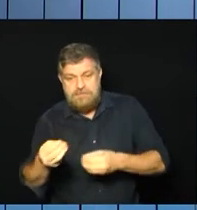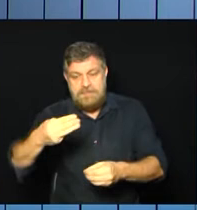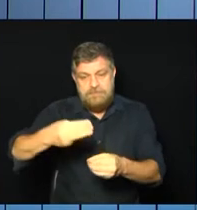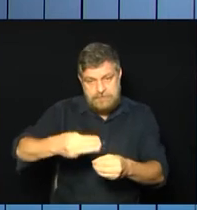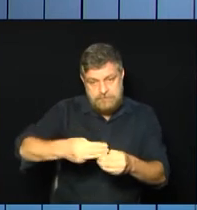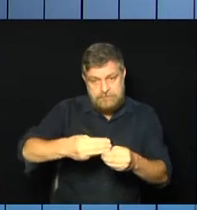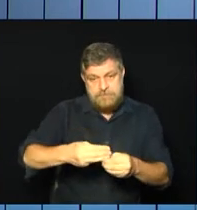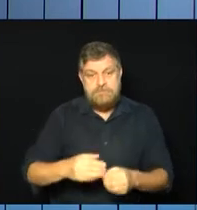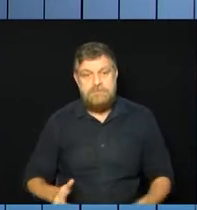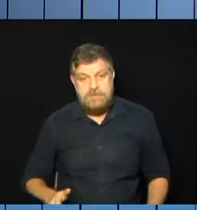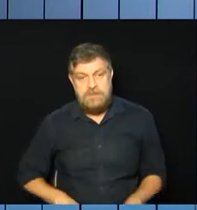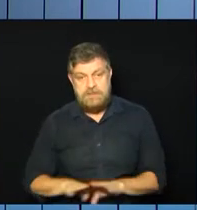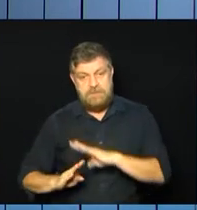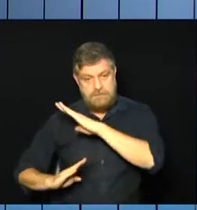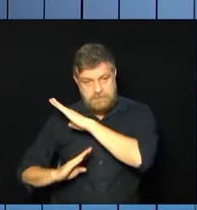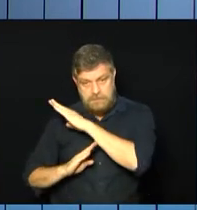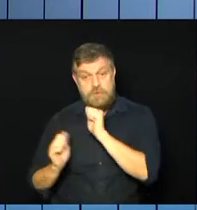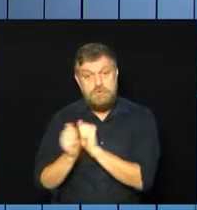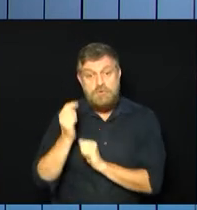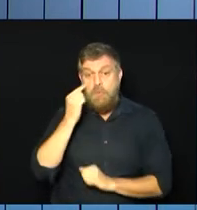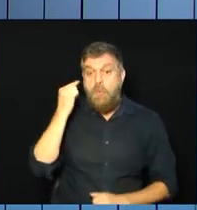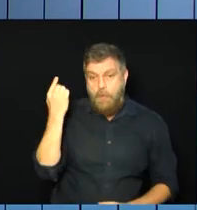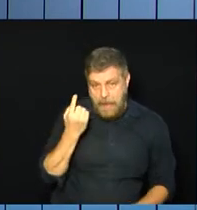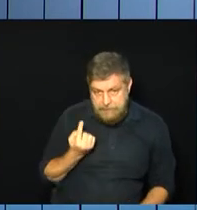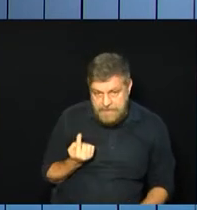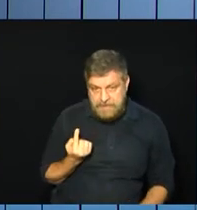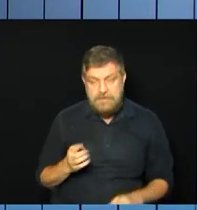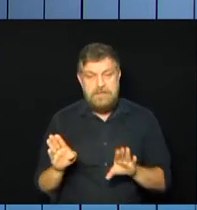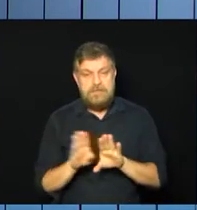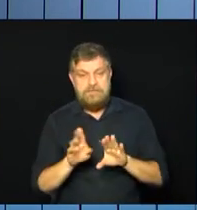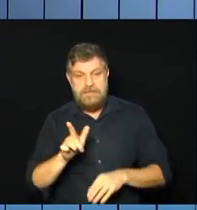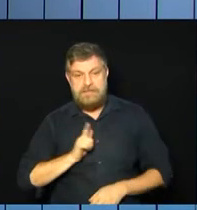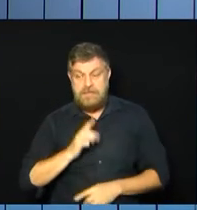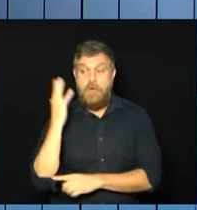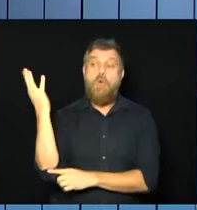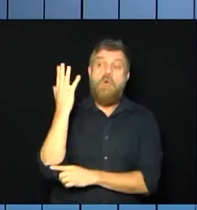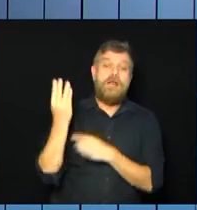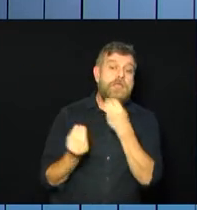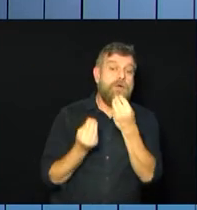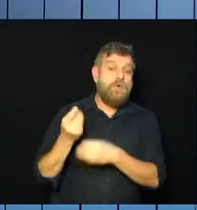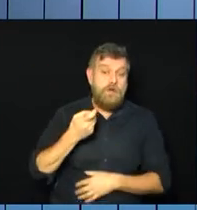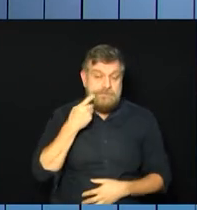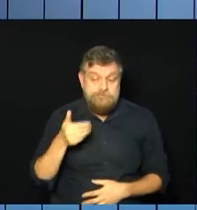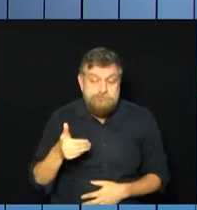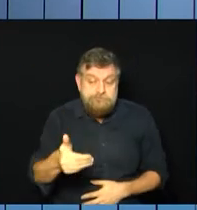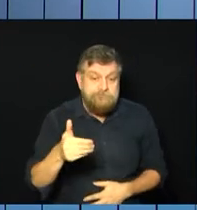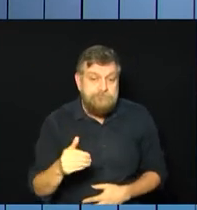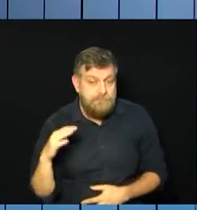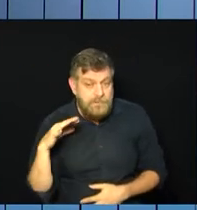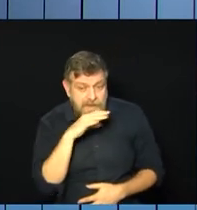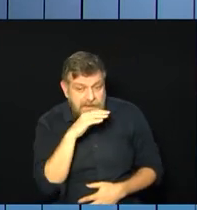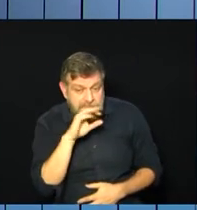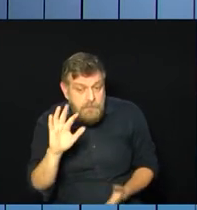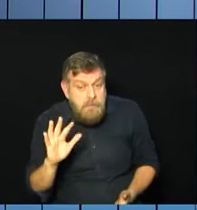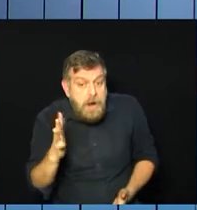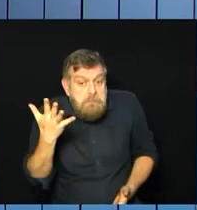Metrópole de Campinas e do Legislativo com a Mirna Abreu. Tem previsão do tempo para esta sexta-feira? Será que o calor está